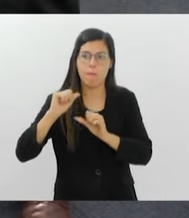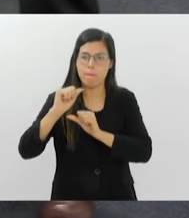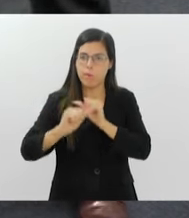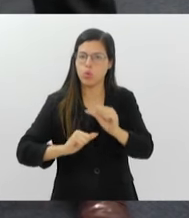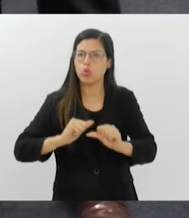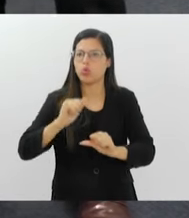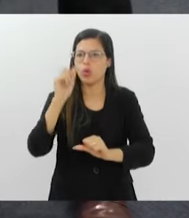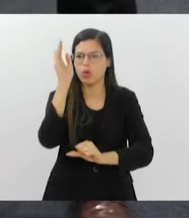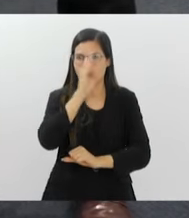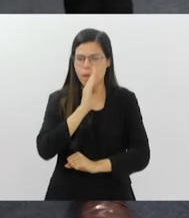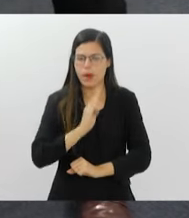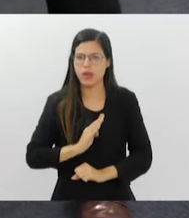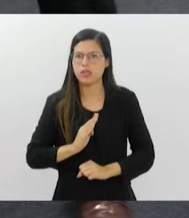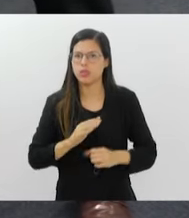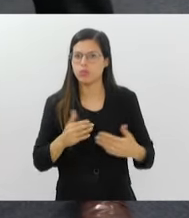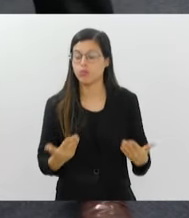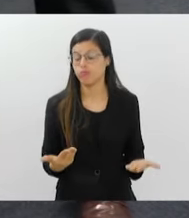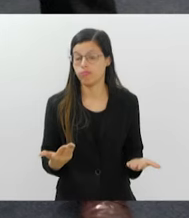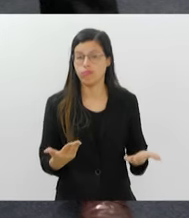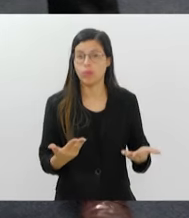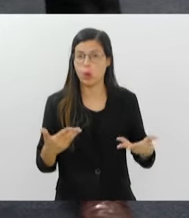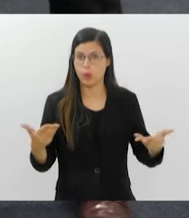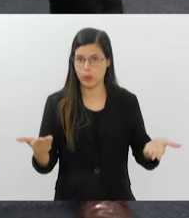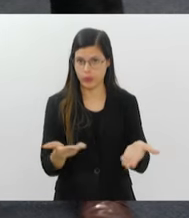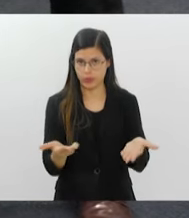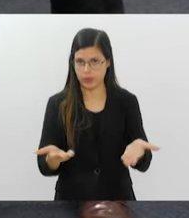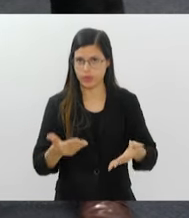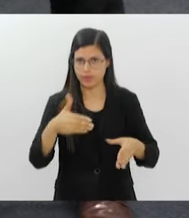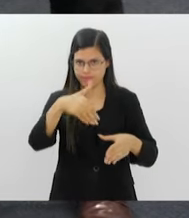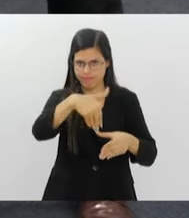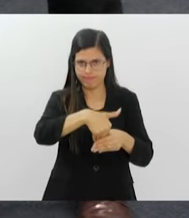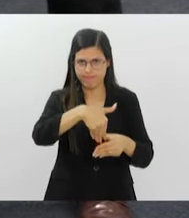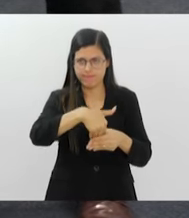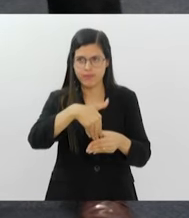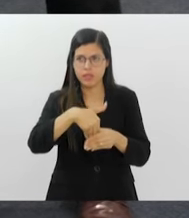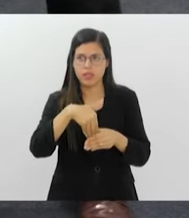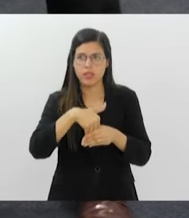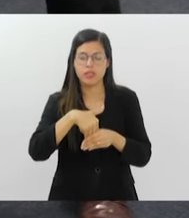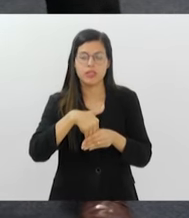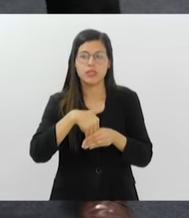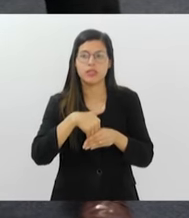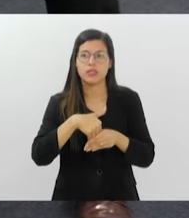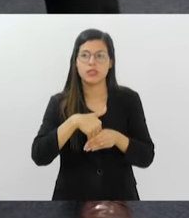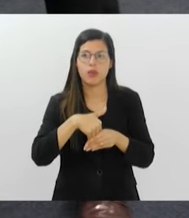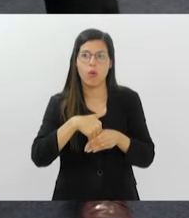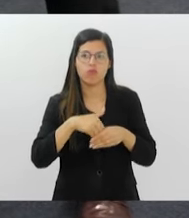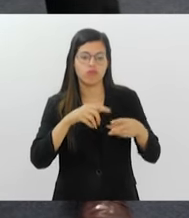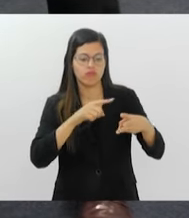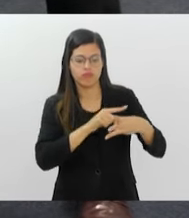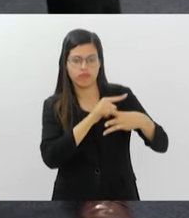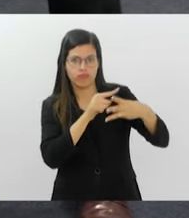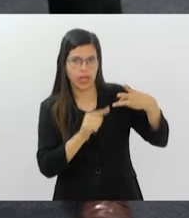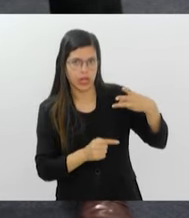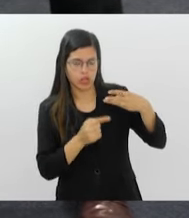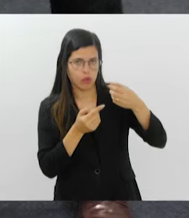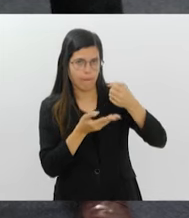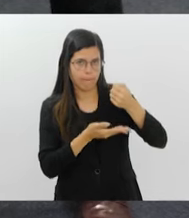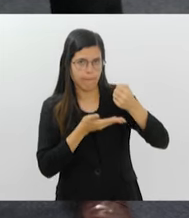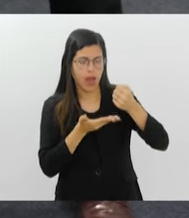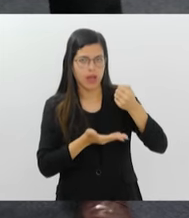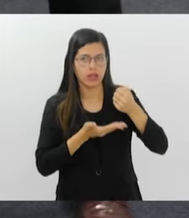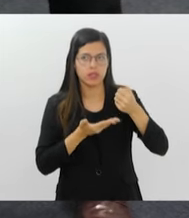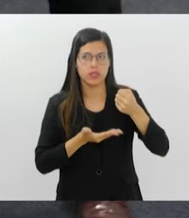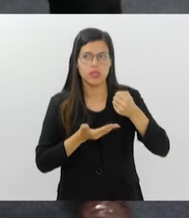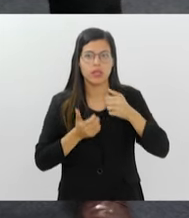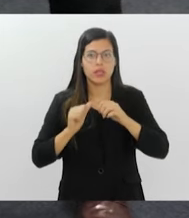no Brasil. Hoje, as eleições elas estão ancoradas num tripé que muda todas